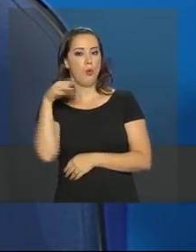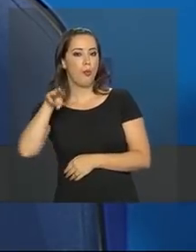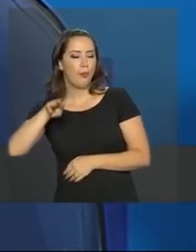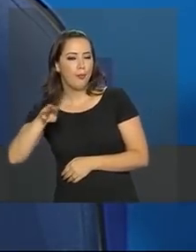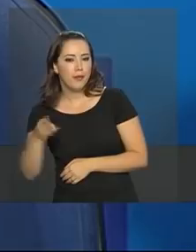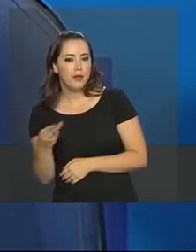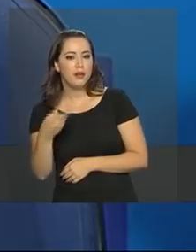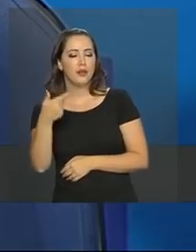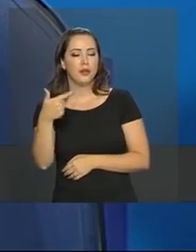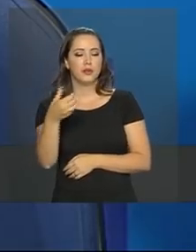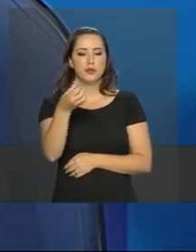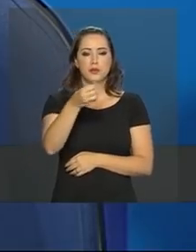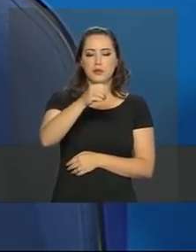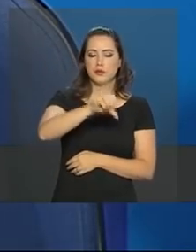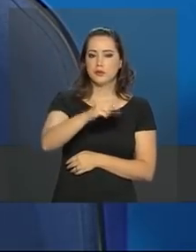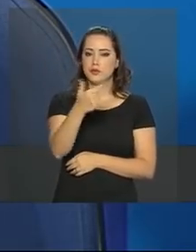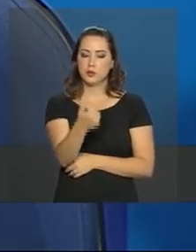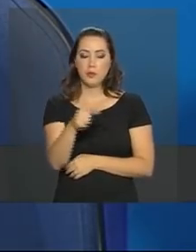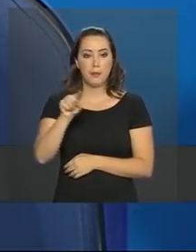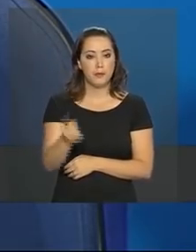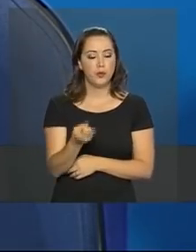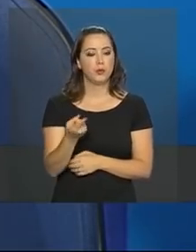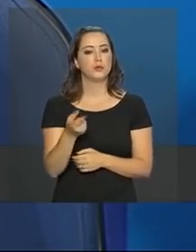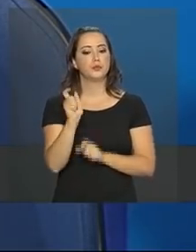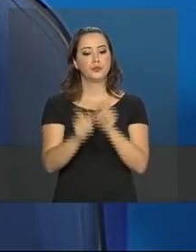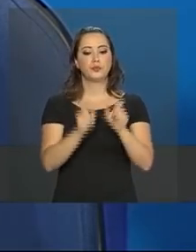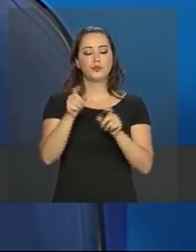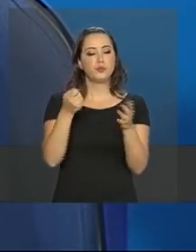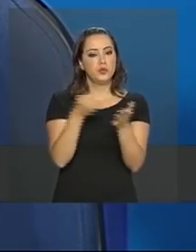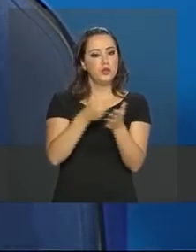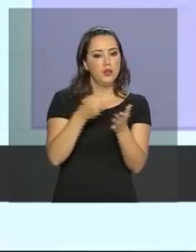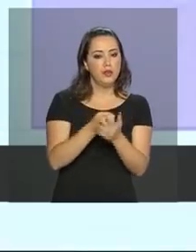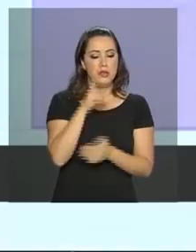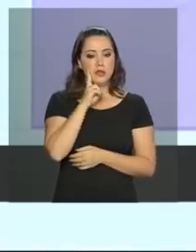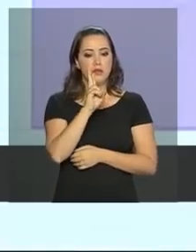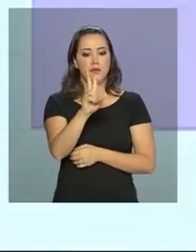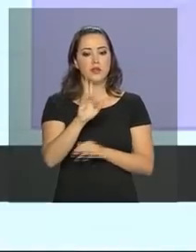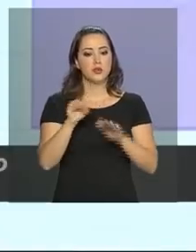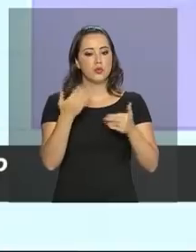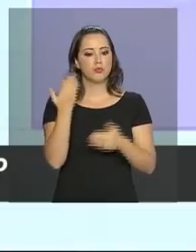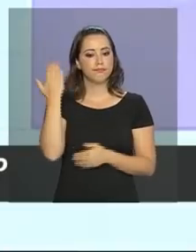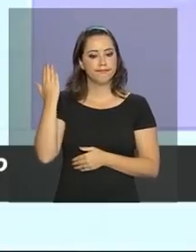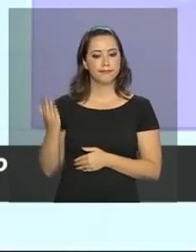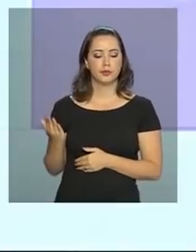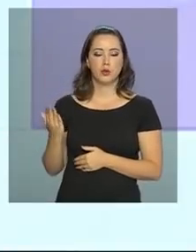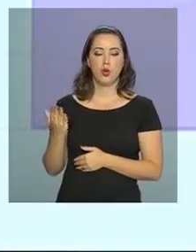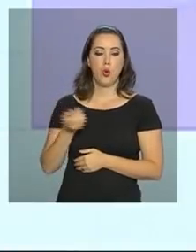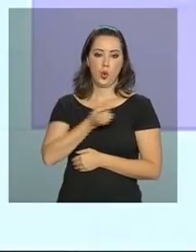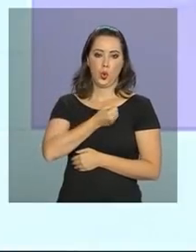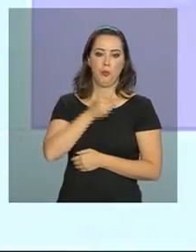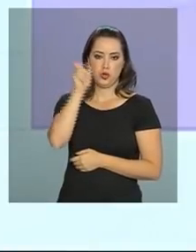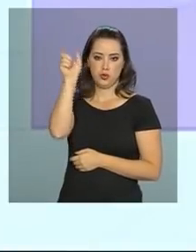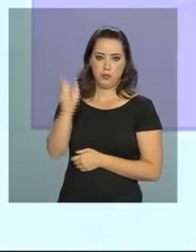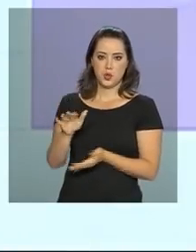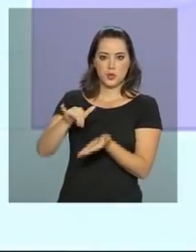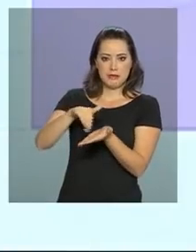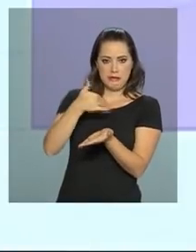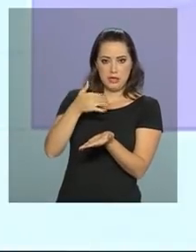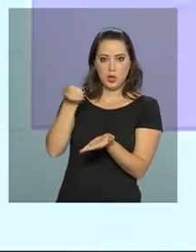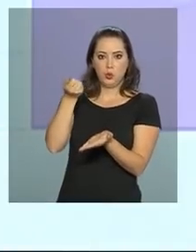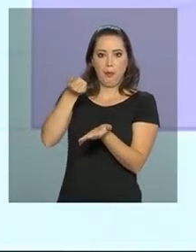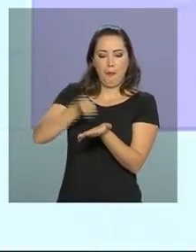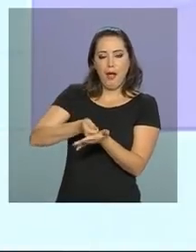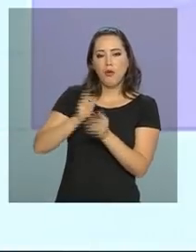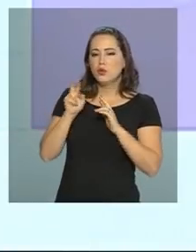mil 544 vocês vêem que o grande contingente é de participantes e isentos de